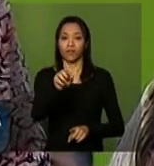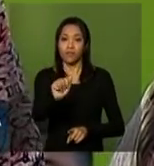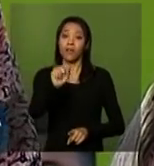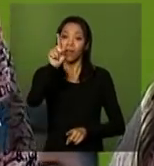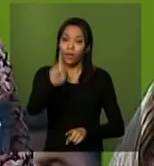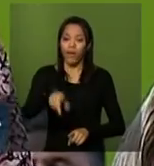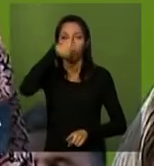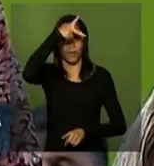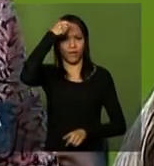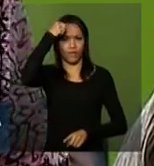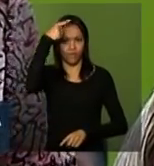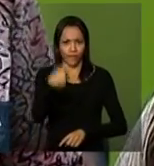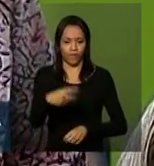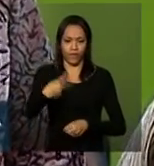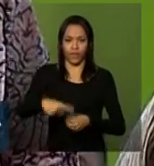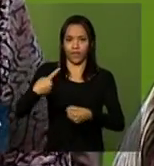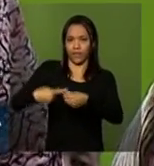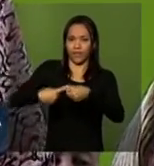prefeita